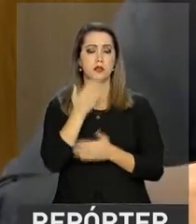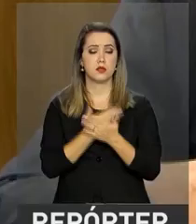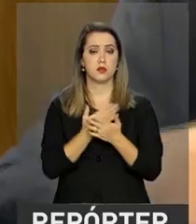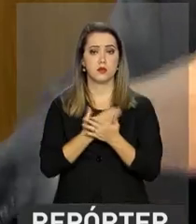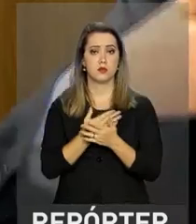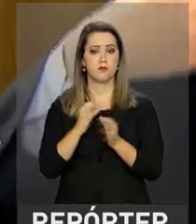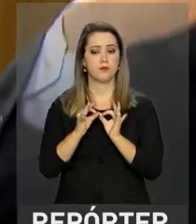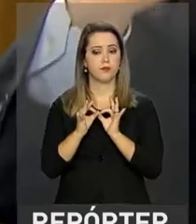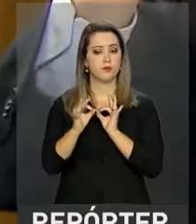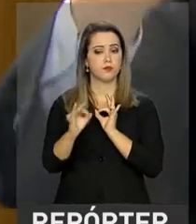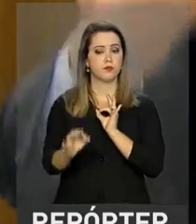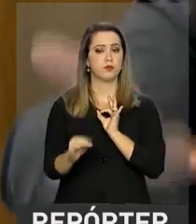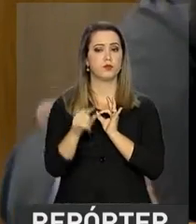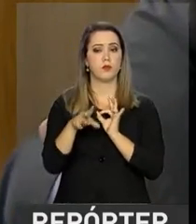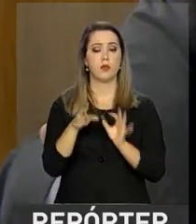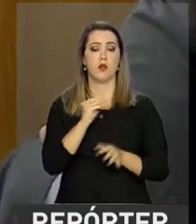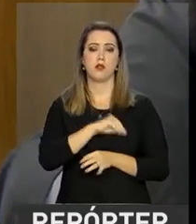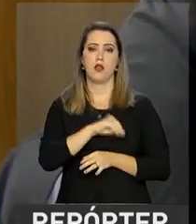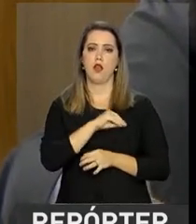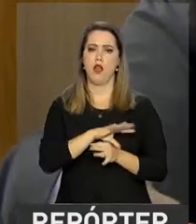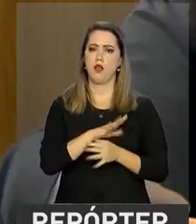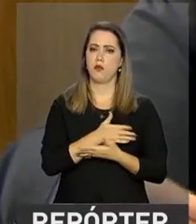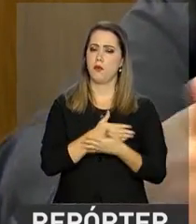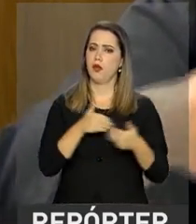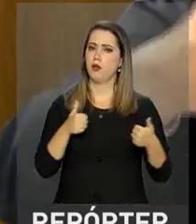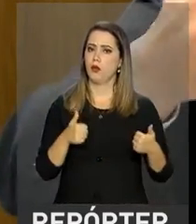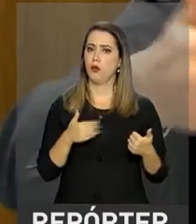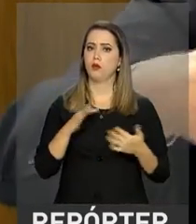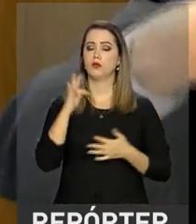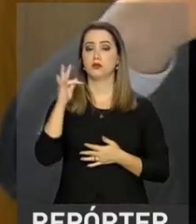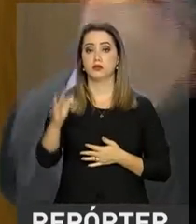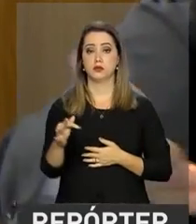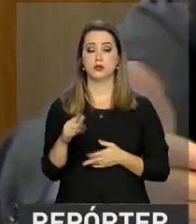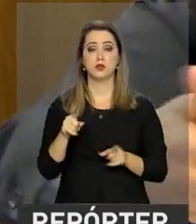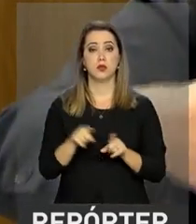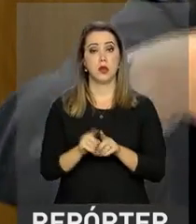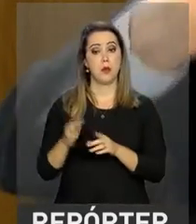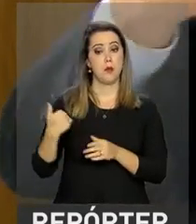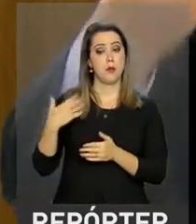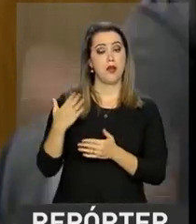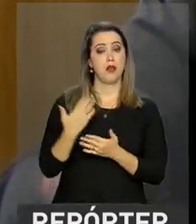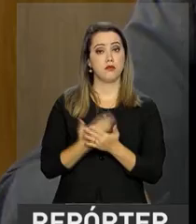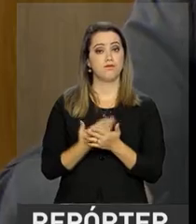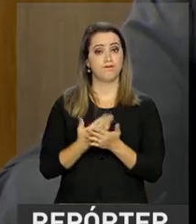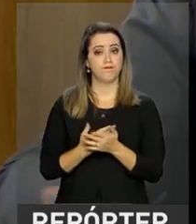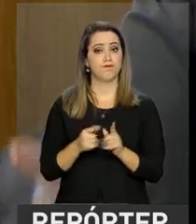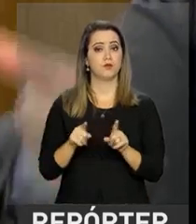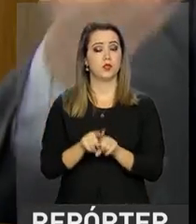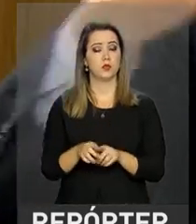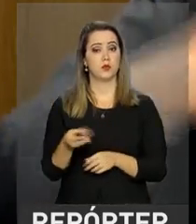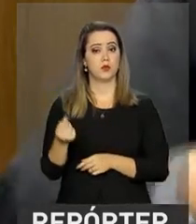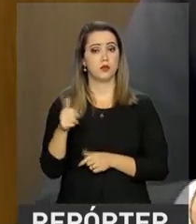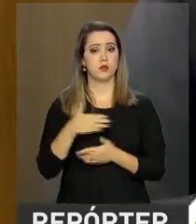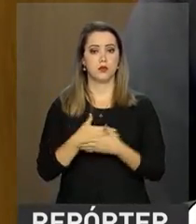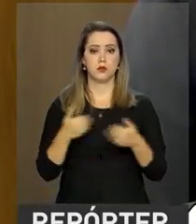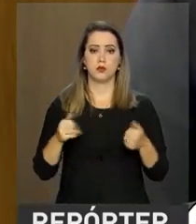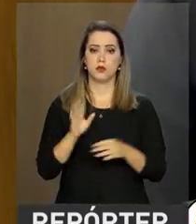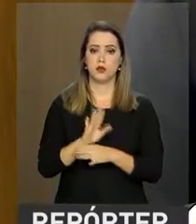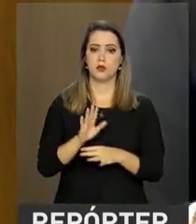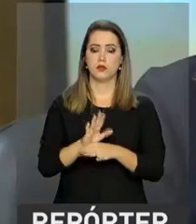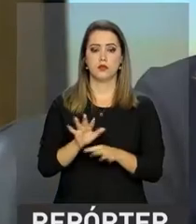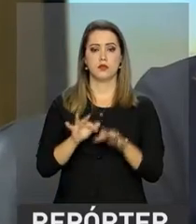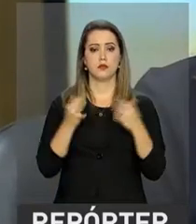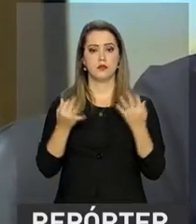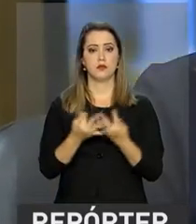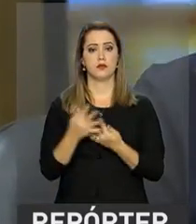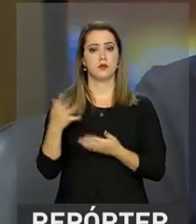longitudinais ela vai ter uma renda melhor que os seus pais no futuro vai ter mais escolaridade uma renda melhor que os seus pais vai ajudar a família a sair da